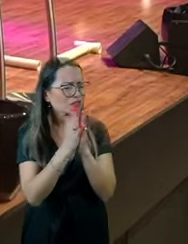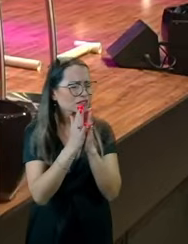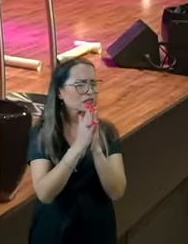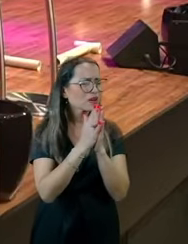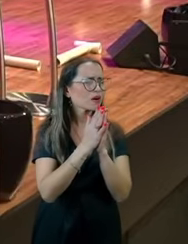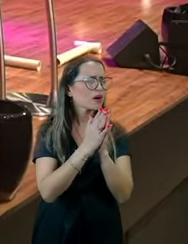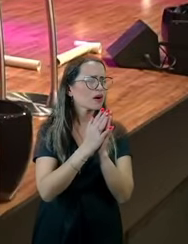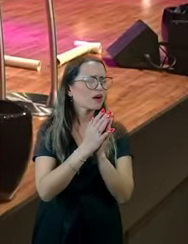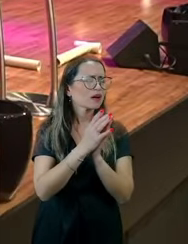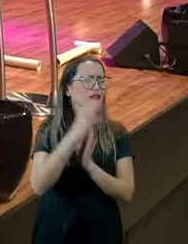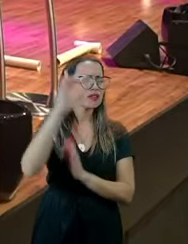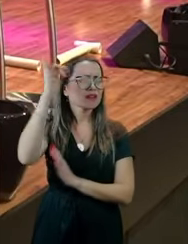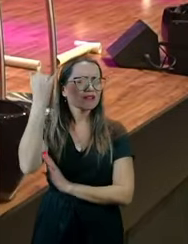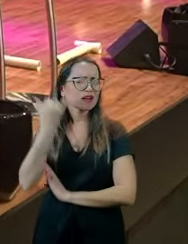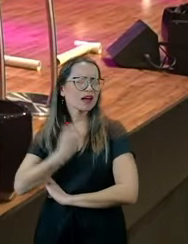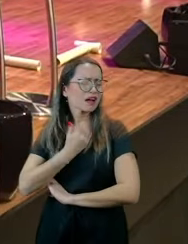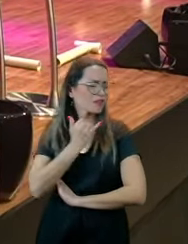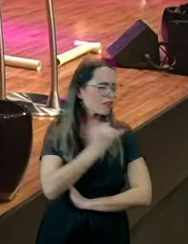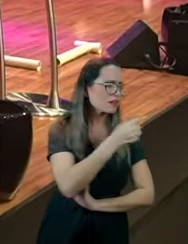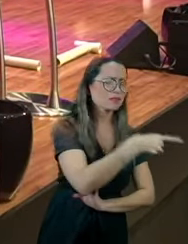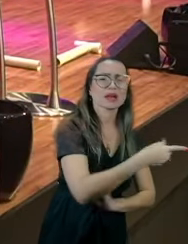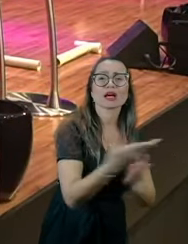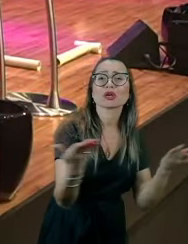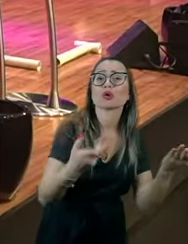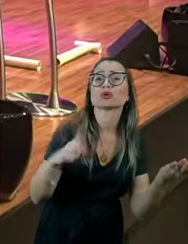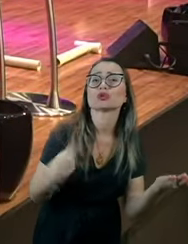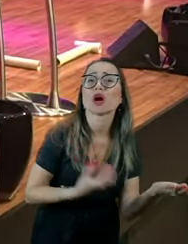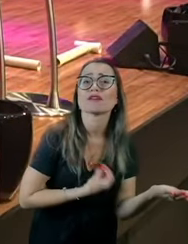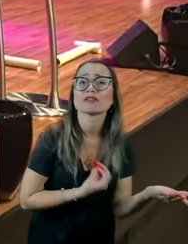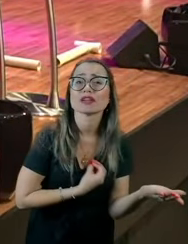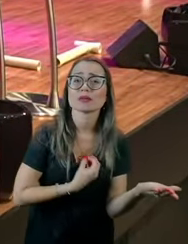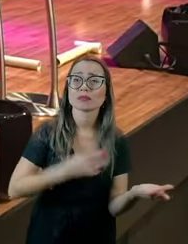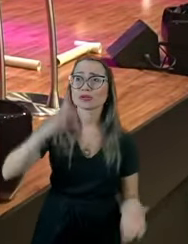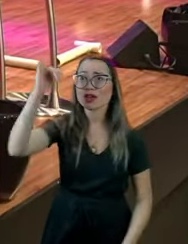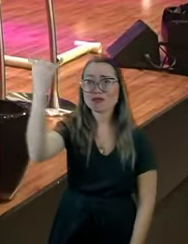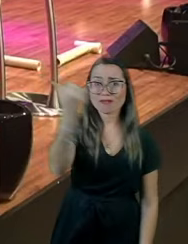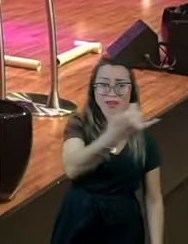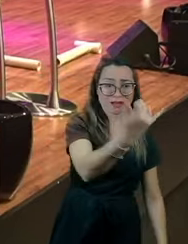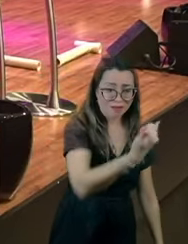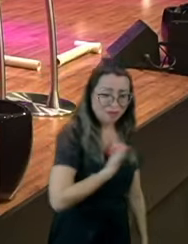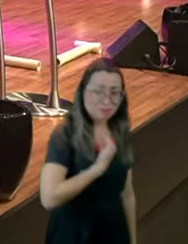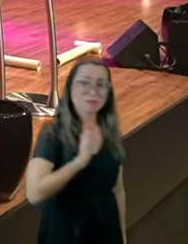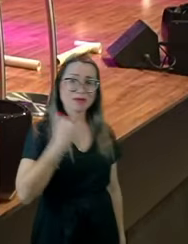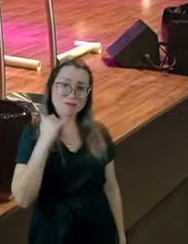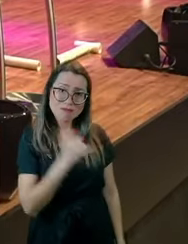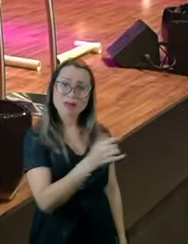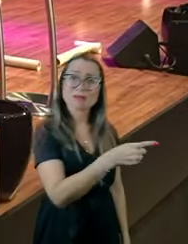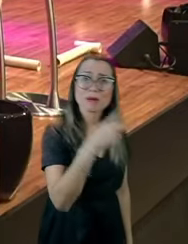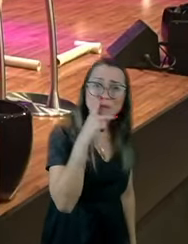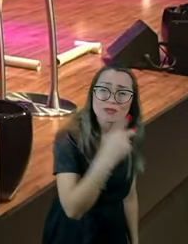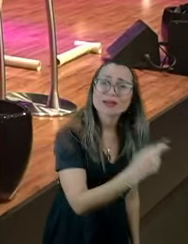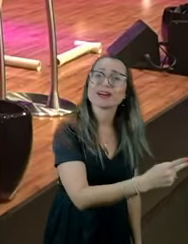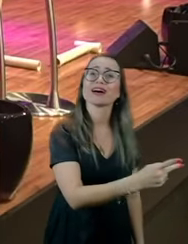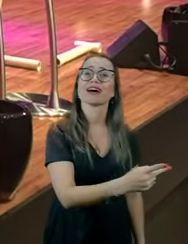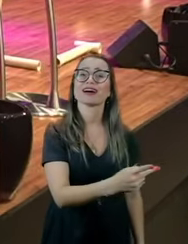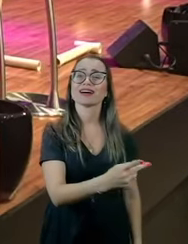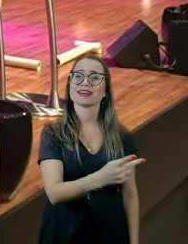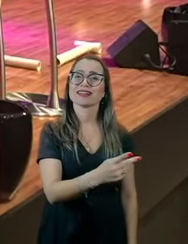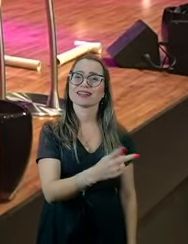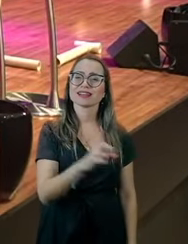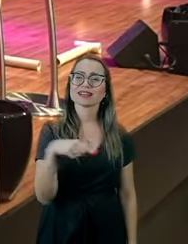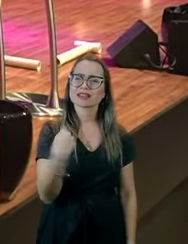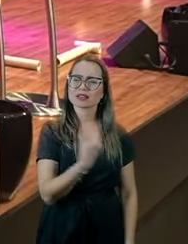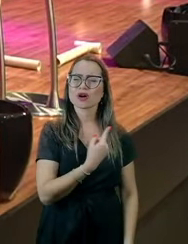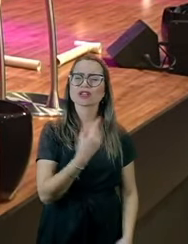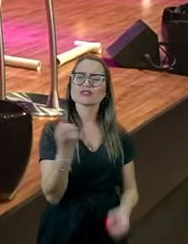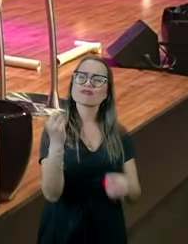hoje nós estamos vivendo. Uma era a boca de Deus na vida da outra. Que nós possamos voltar a nos reunir para